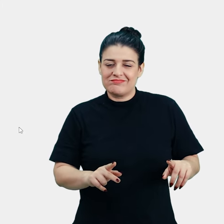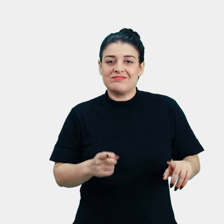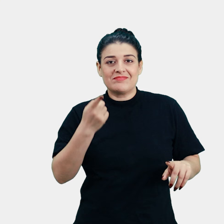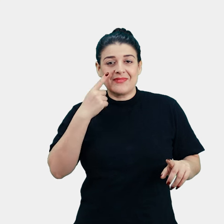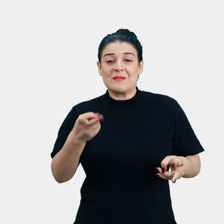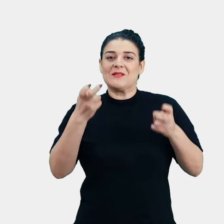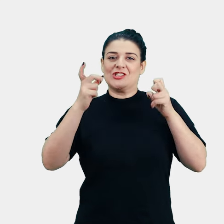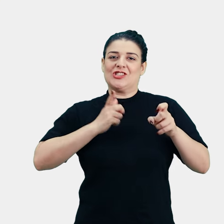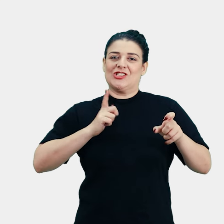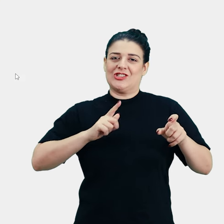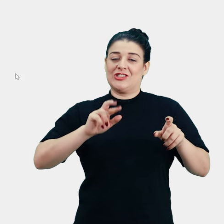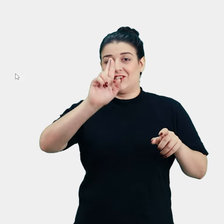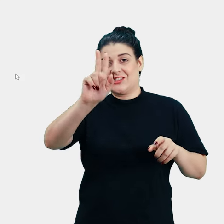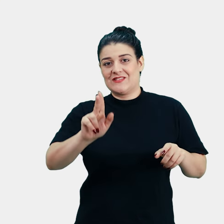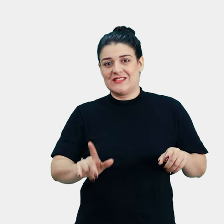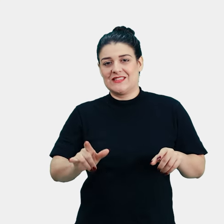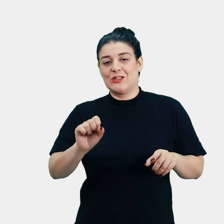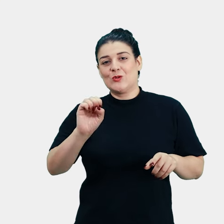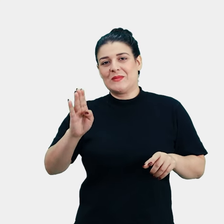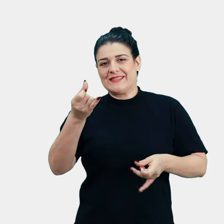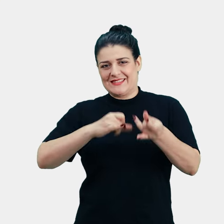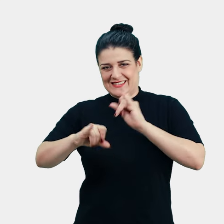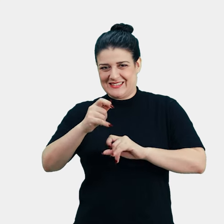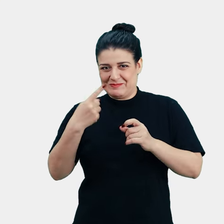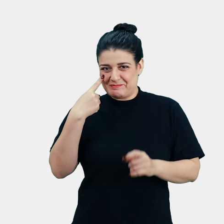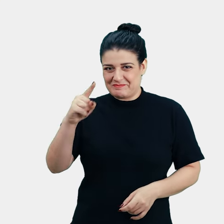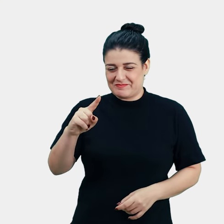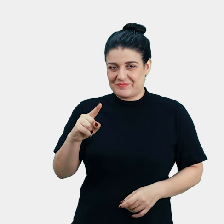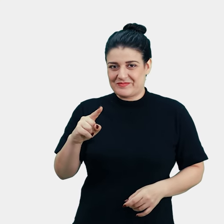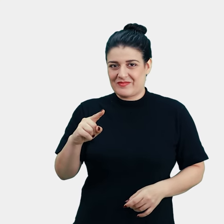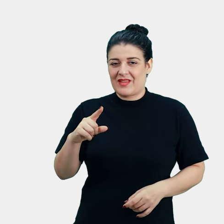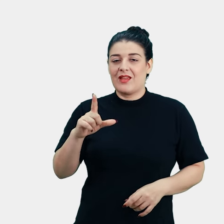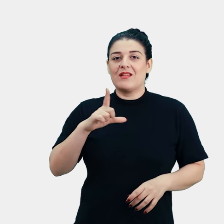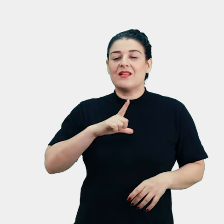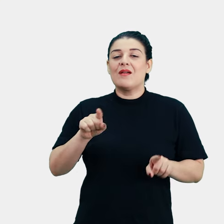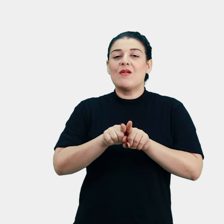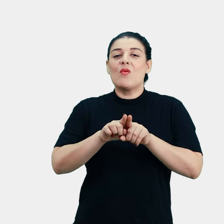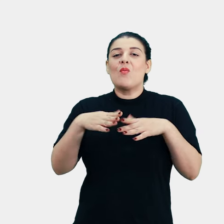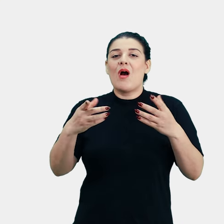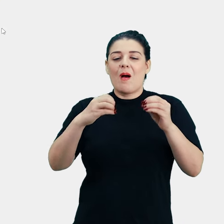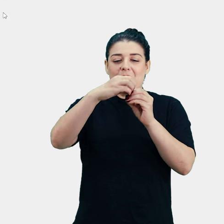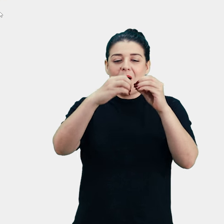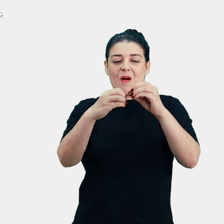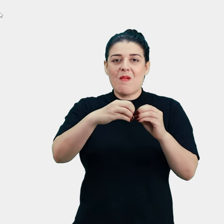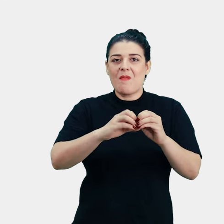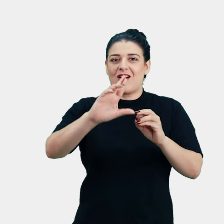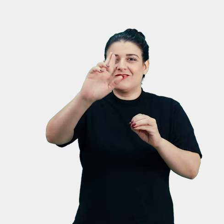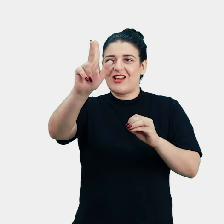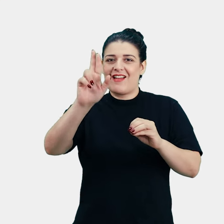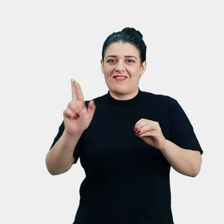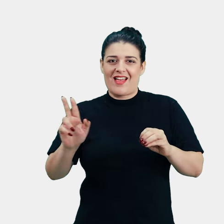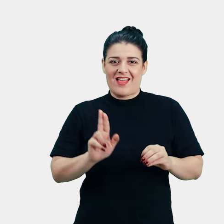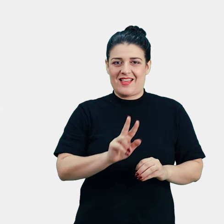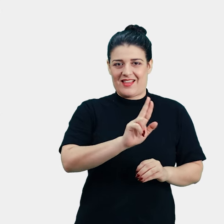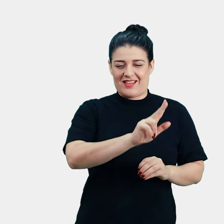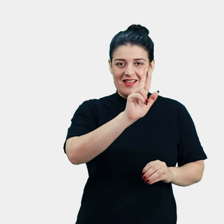Então, são diferentes substâncias químicas, tá vendo? Olha aqui as fórmulas moleculares, são substâncias completamente